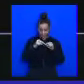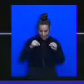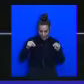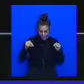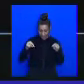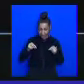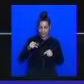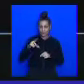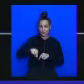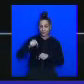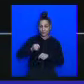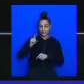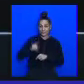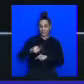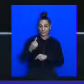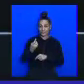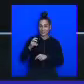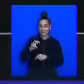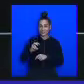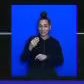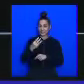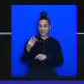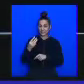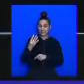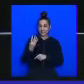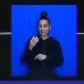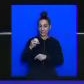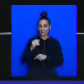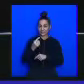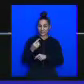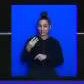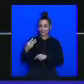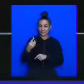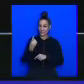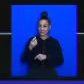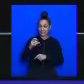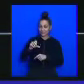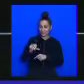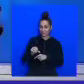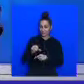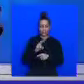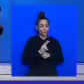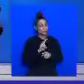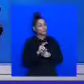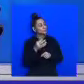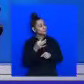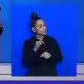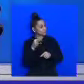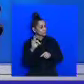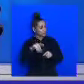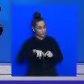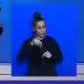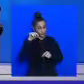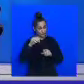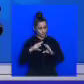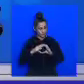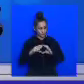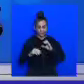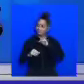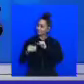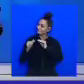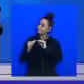conferir. 15, 33, 40, 13 e 19. Os auditores confirmam as dezenas